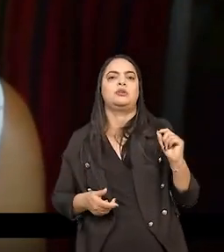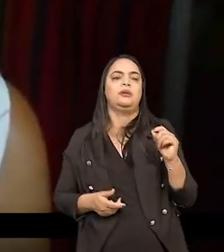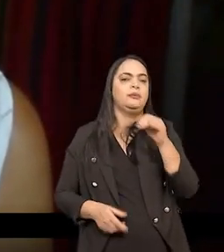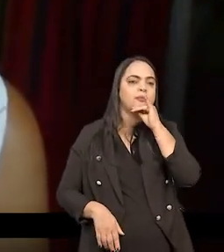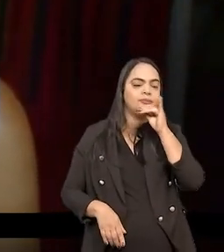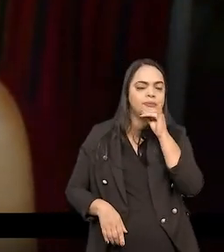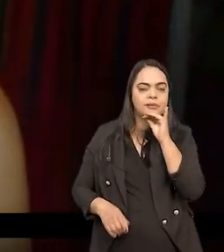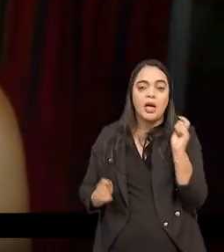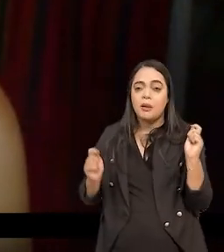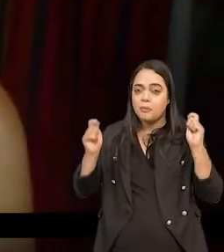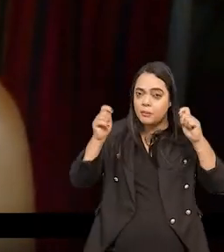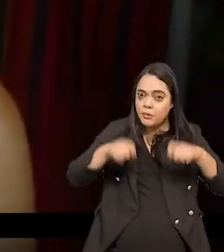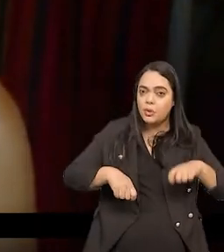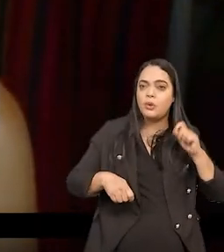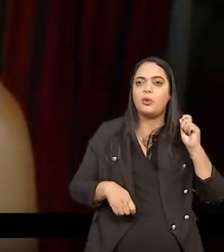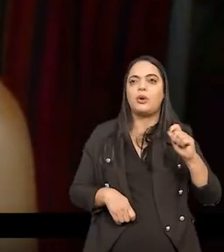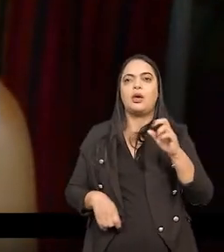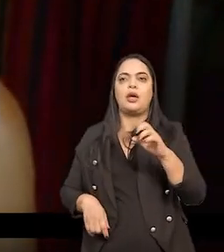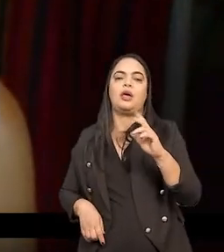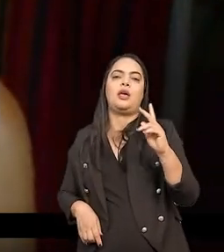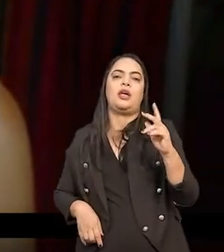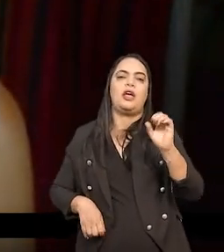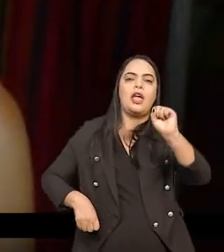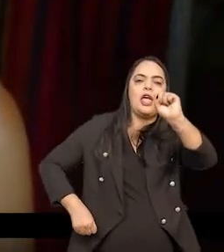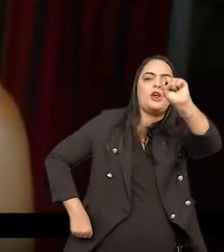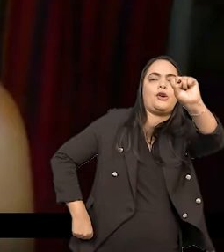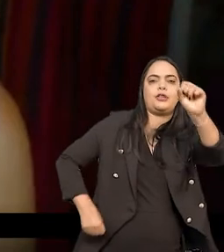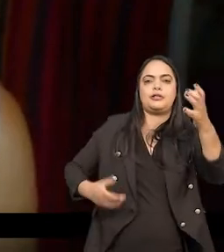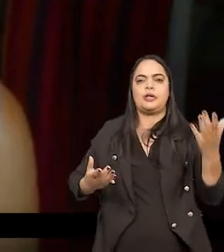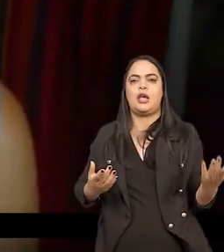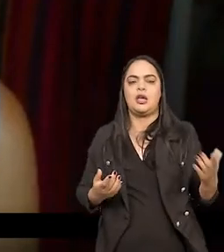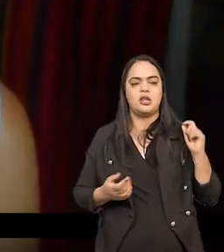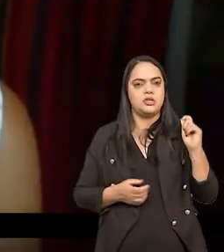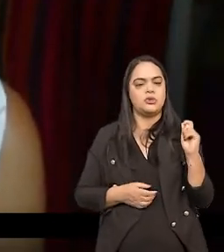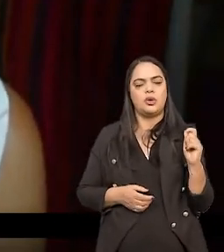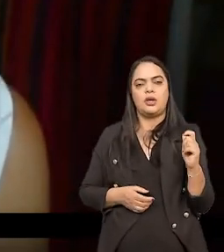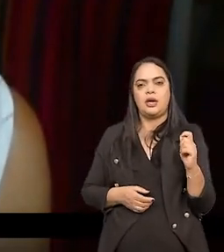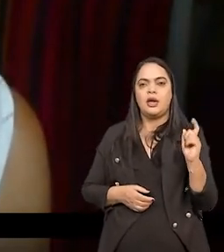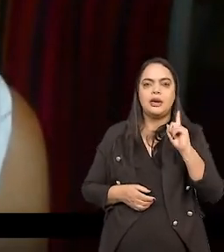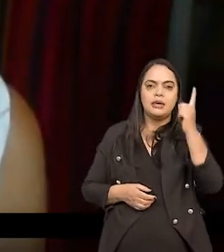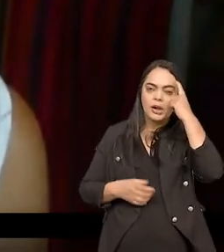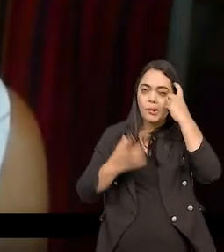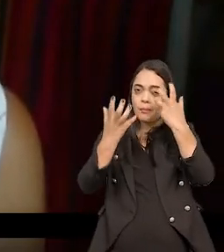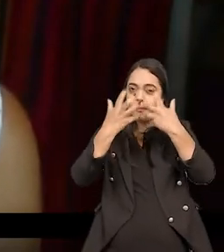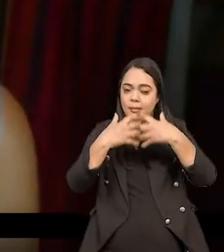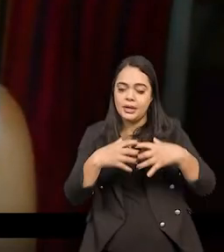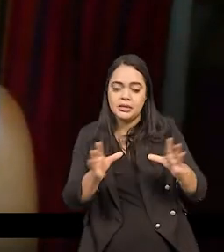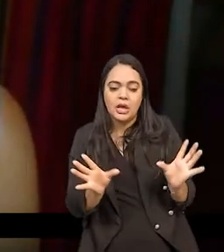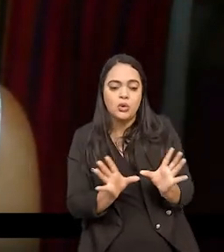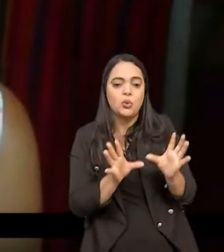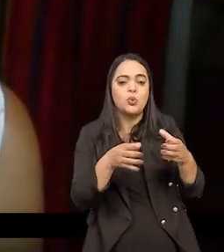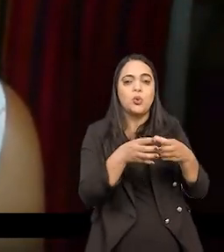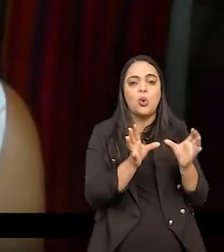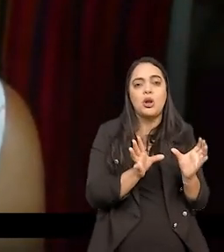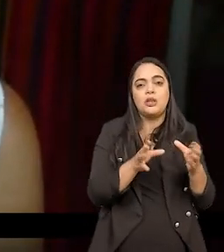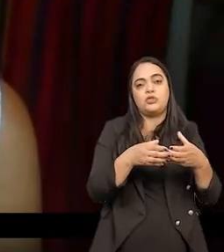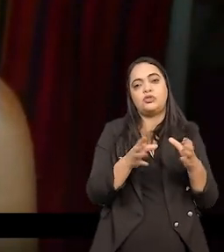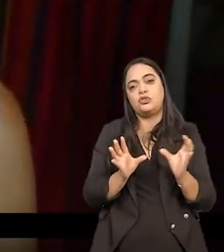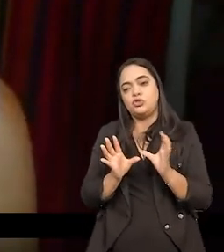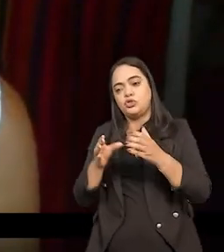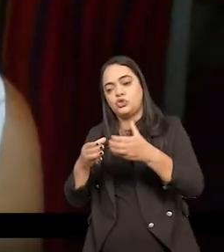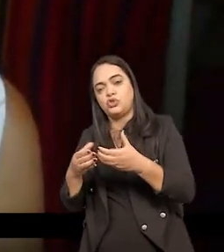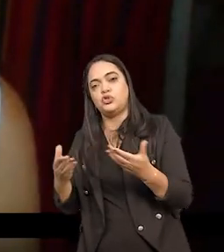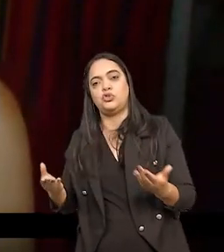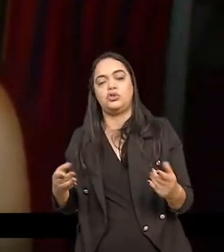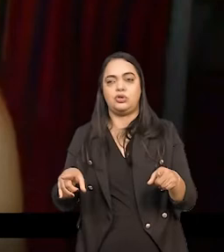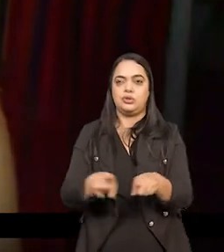de heroicização, de se desconsiderar a coletividade na construção dessas biografias, da